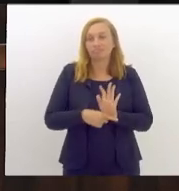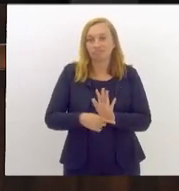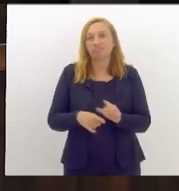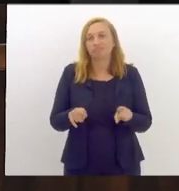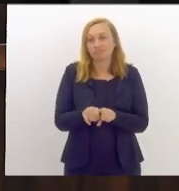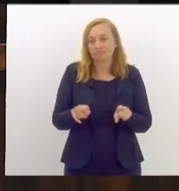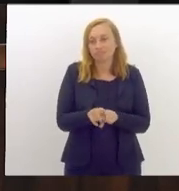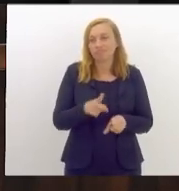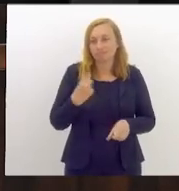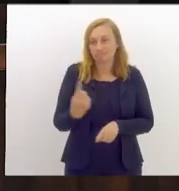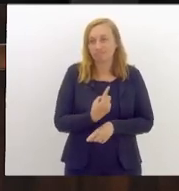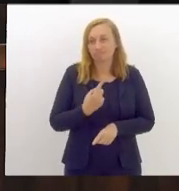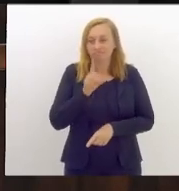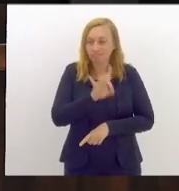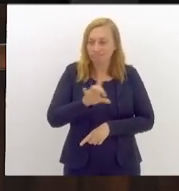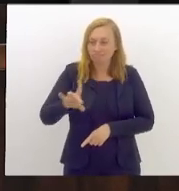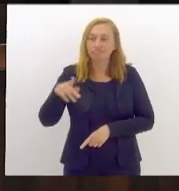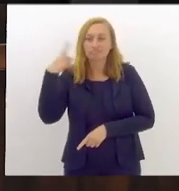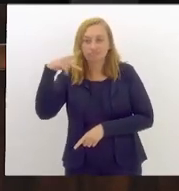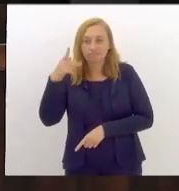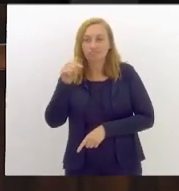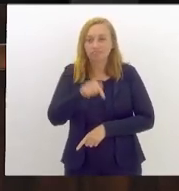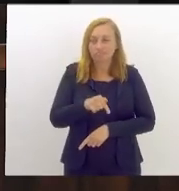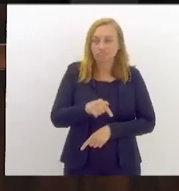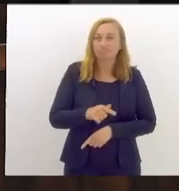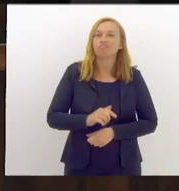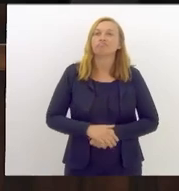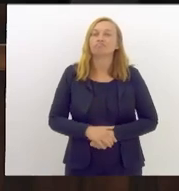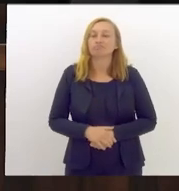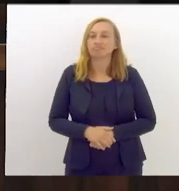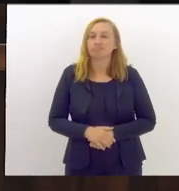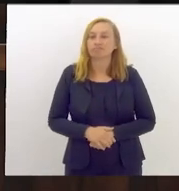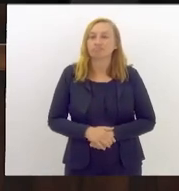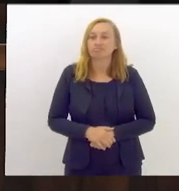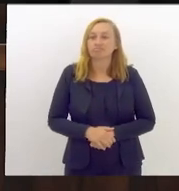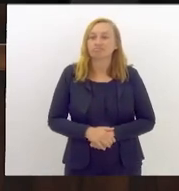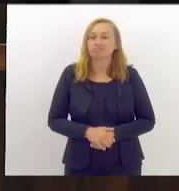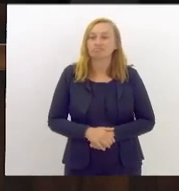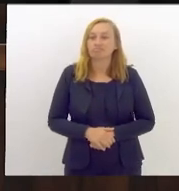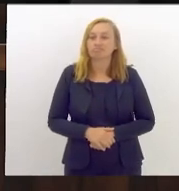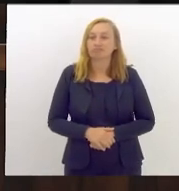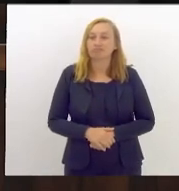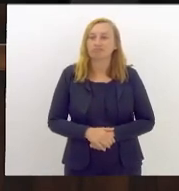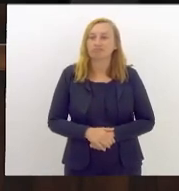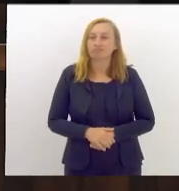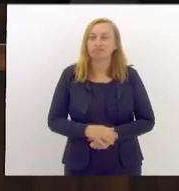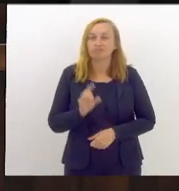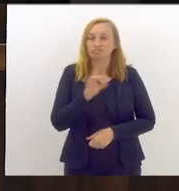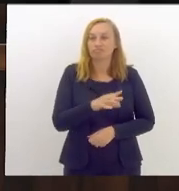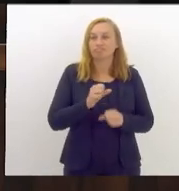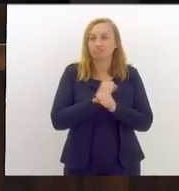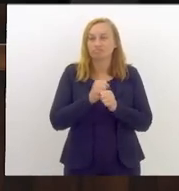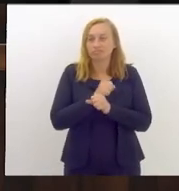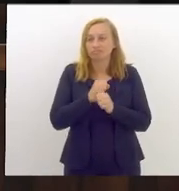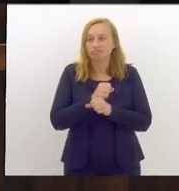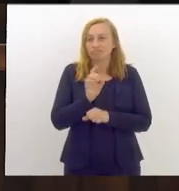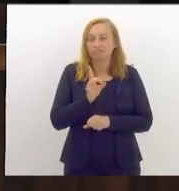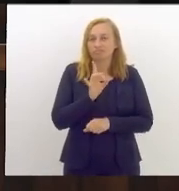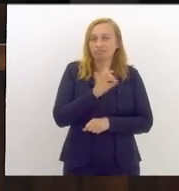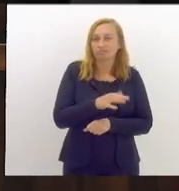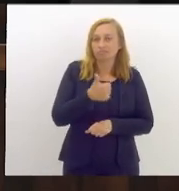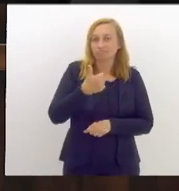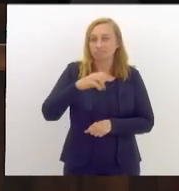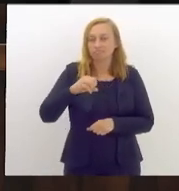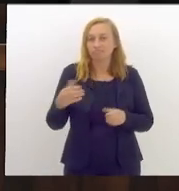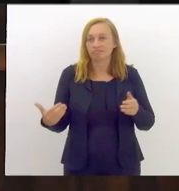cada um parlamentar que cada deputada cada Deputado nos últimos anos não só de